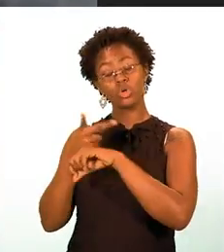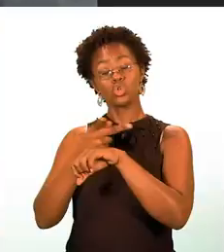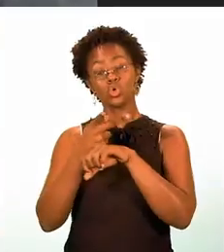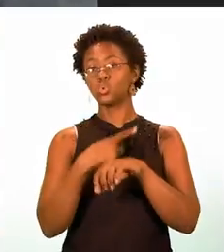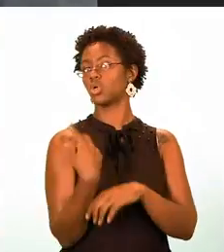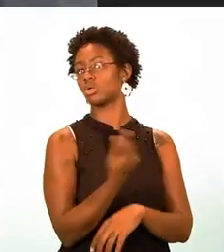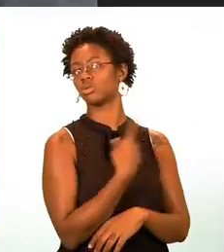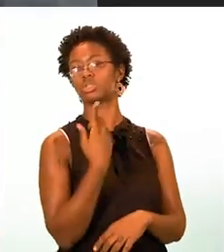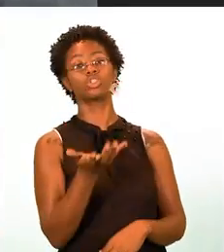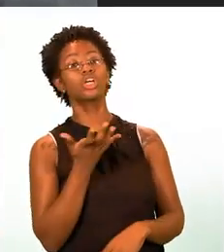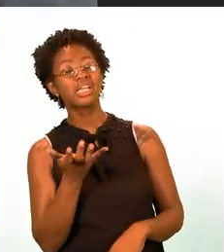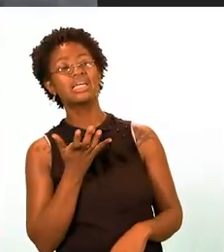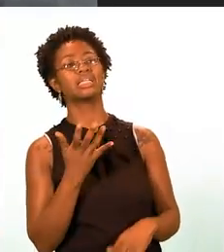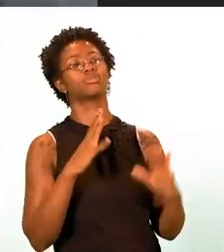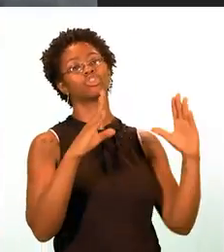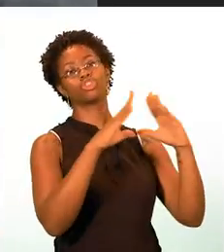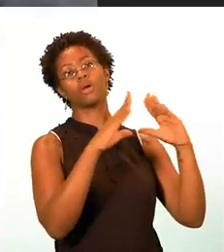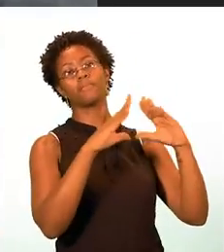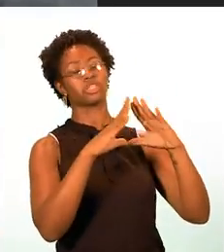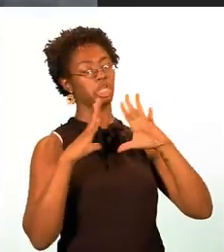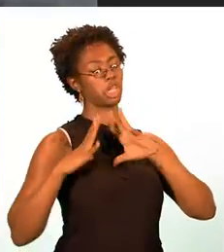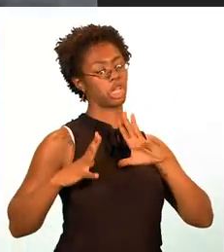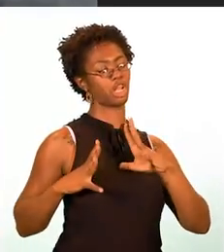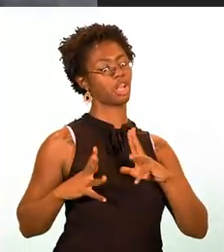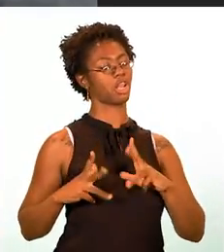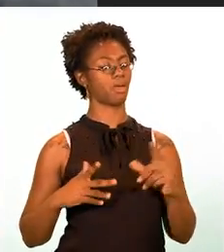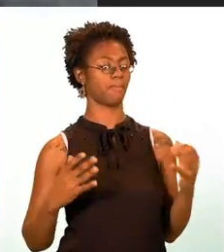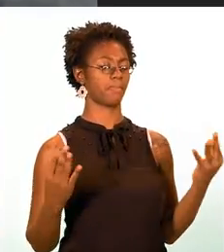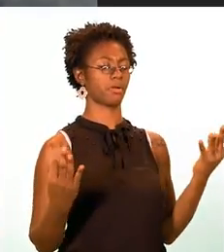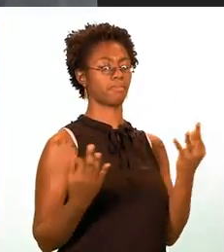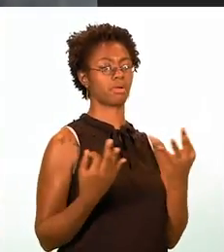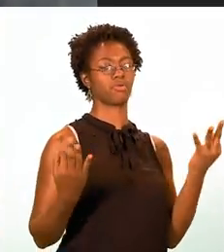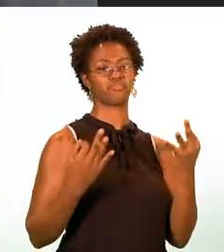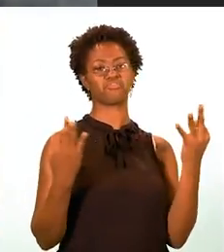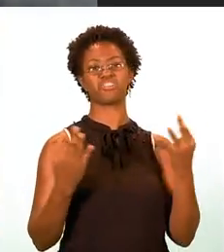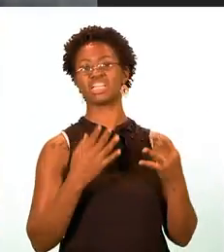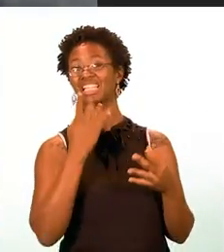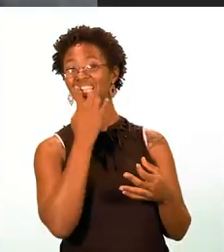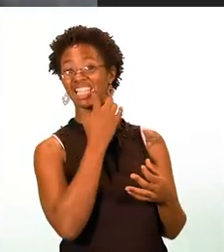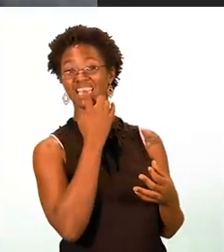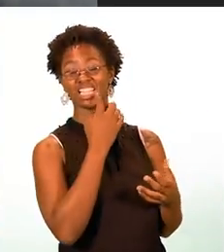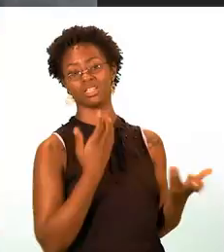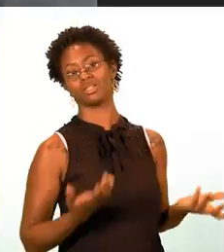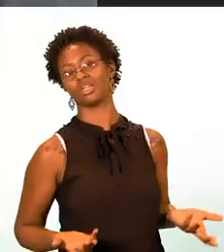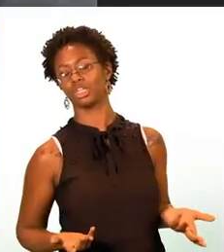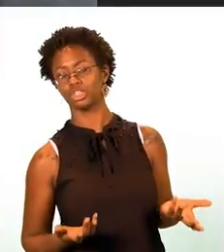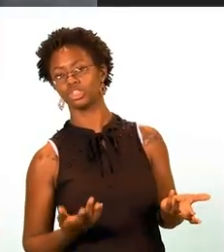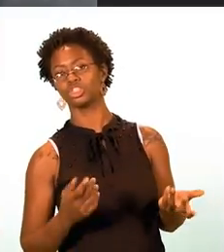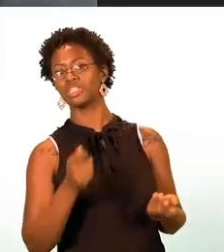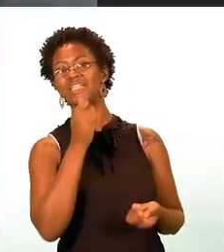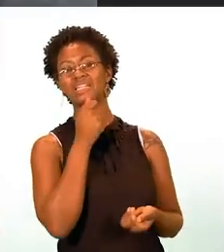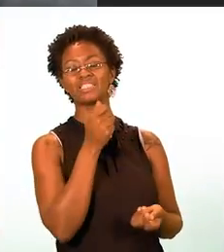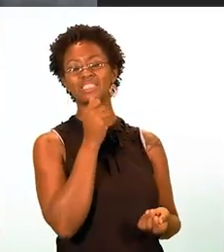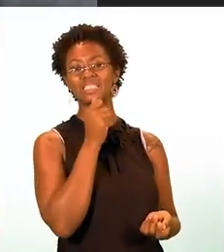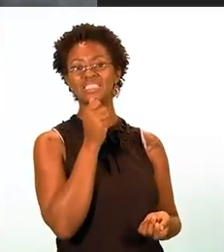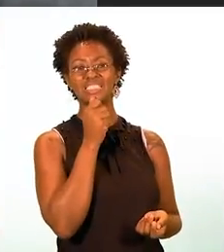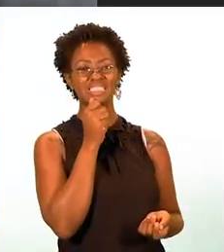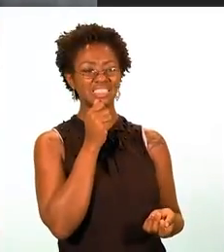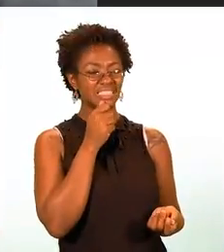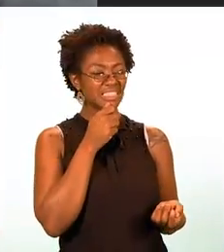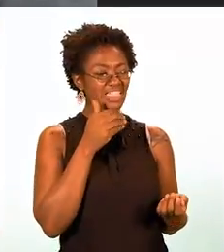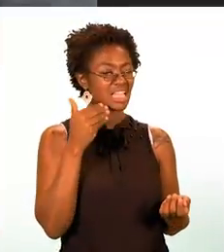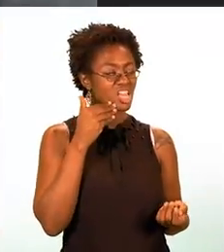né? Nós procuramos pelo diamante totalmente translúcido, totalmente transparente, sem